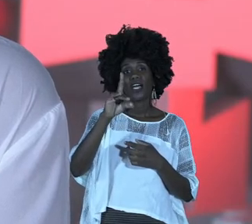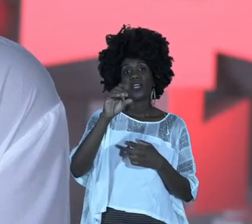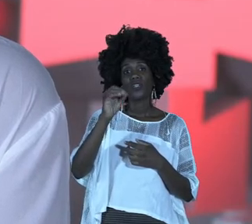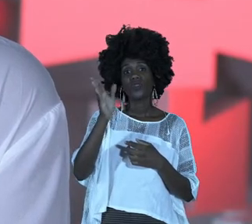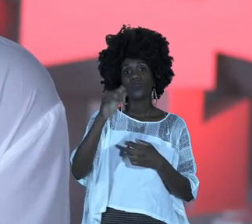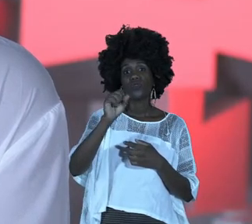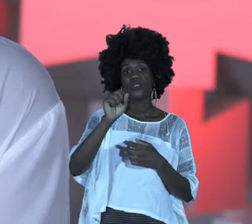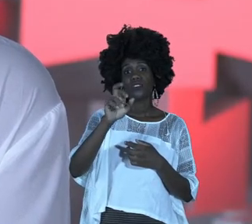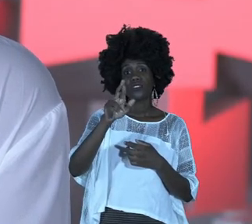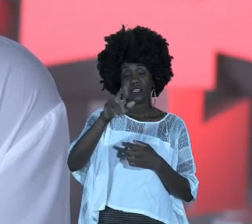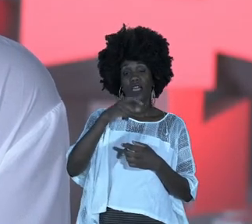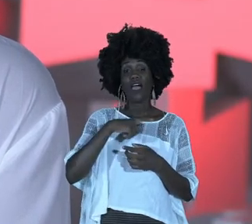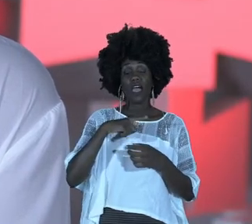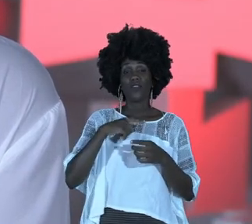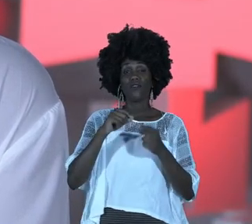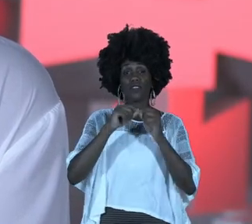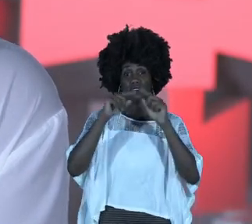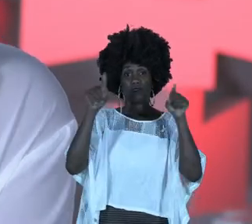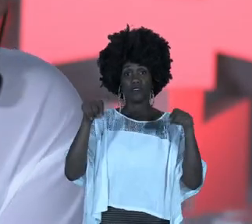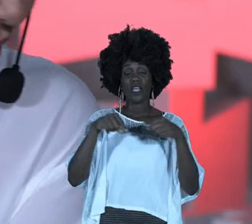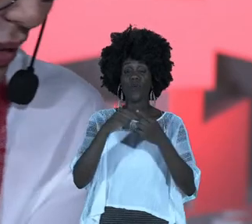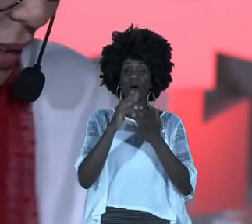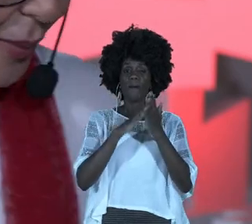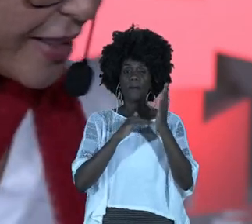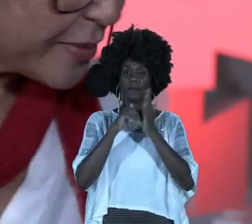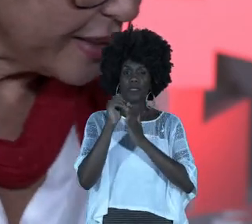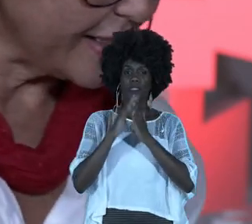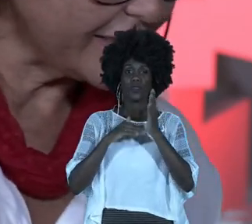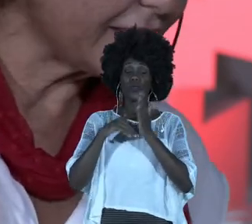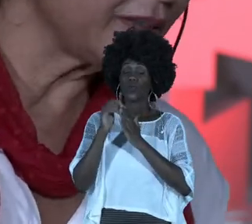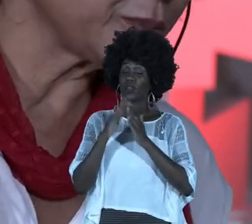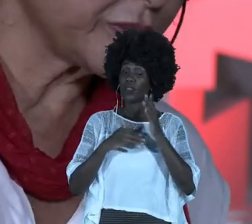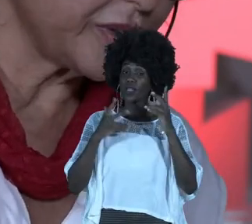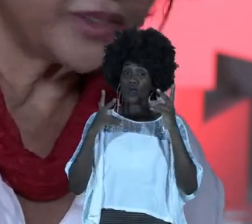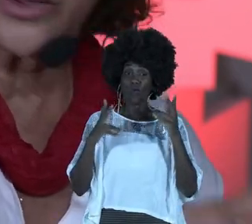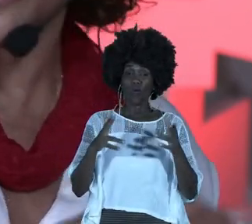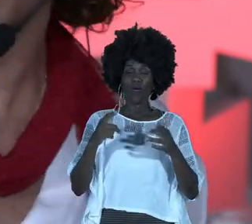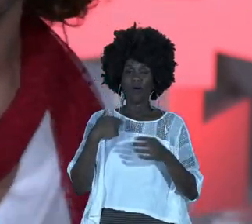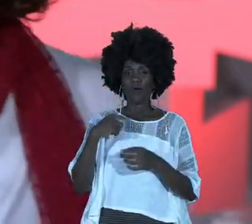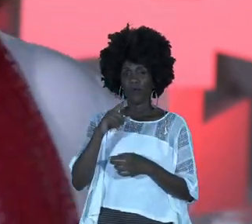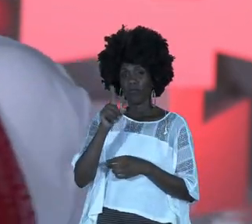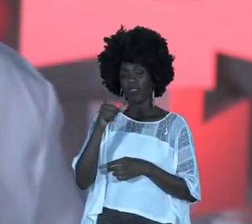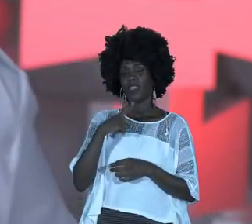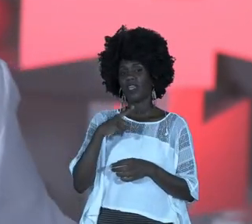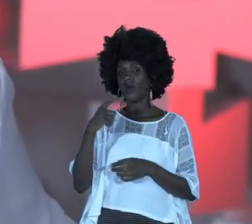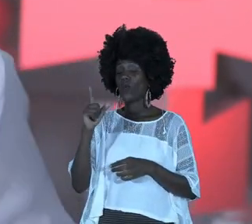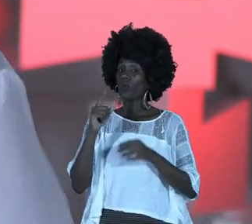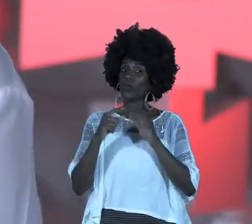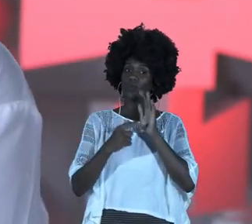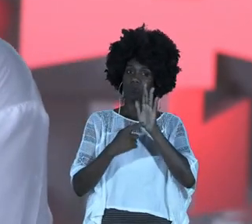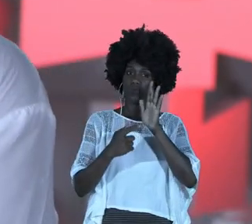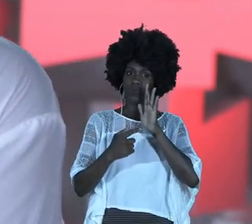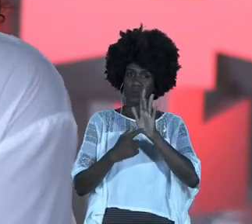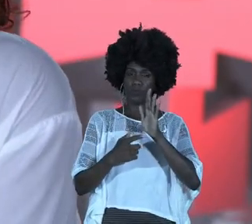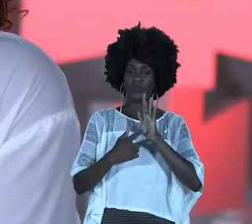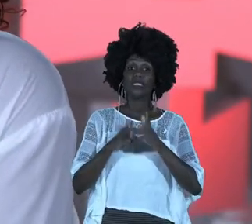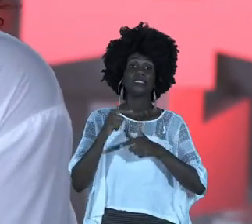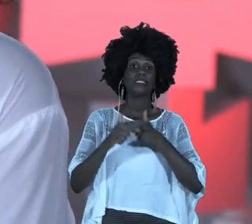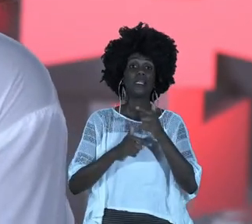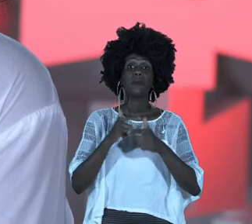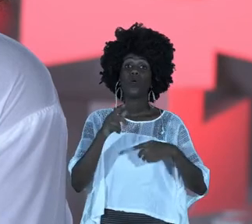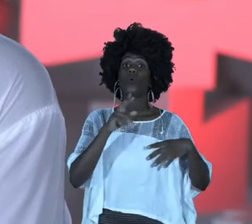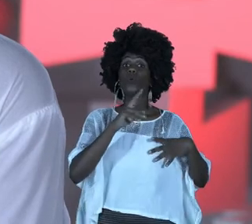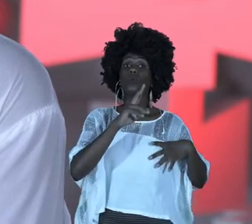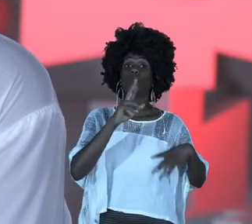Leveza. Aqui ela está, que é a mesma dessa exposição, só que outro trabalho, porque esse trabalho tem